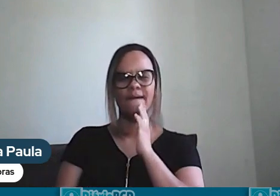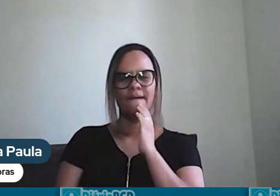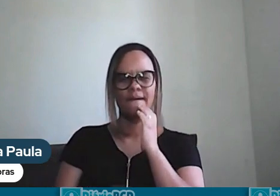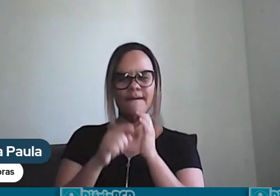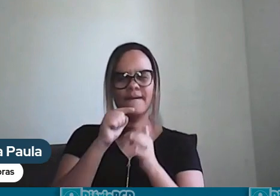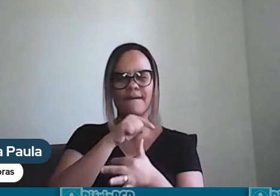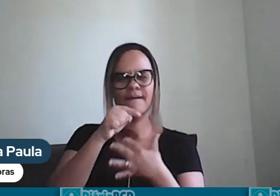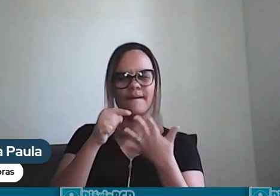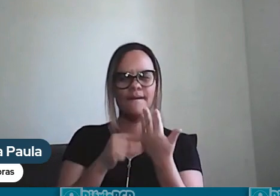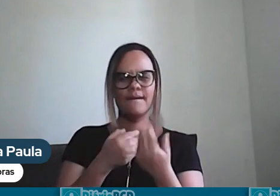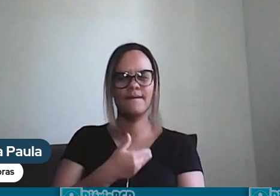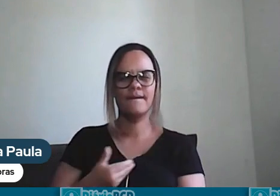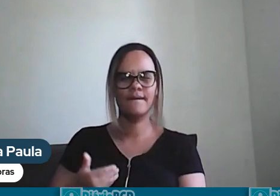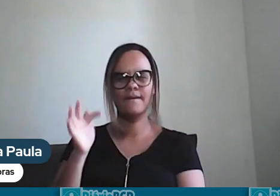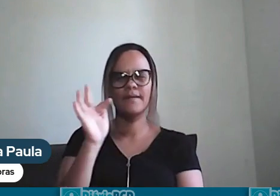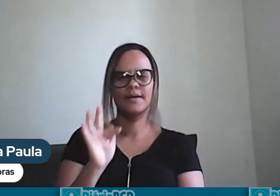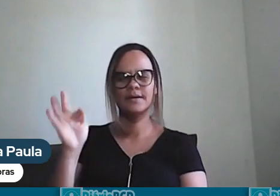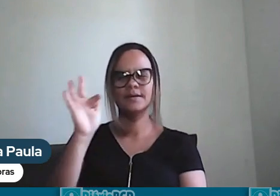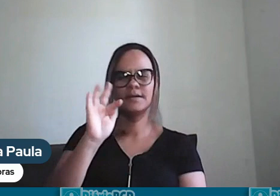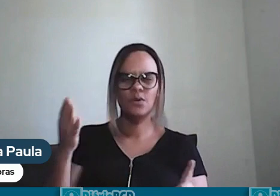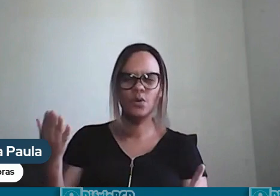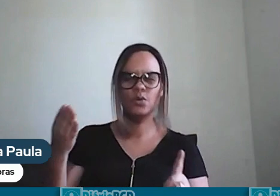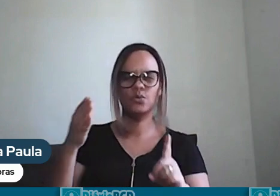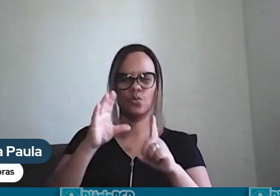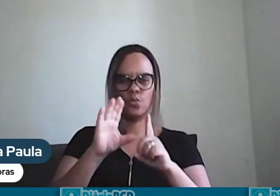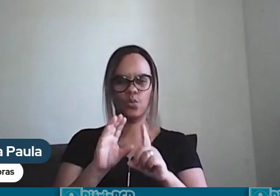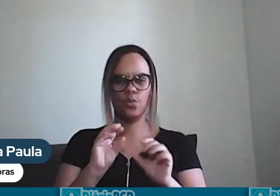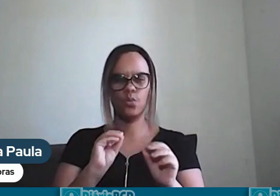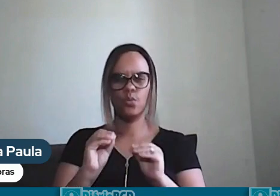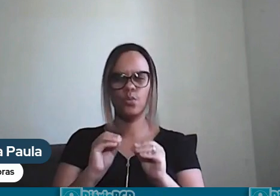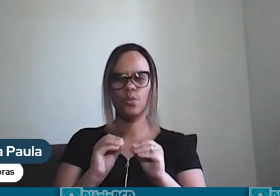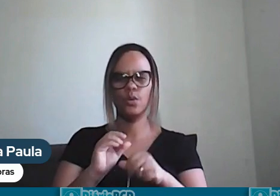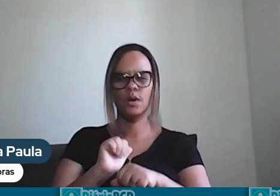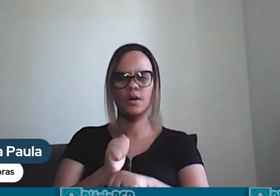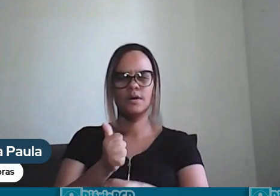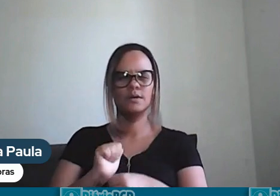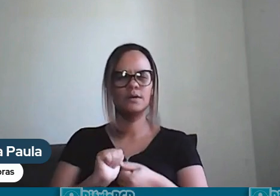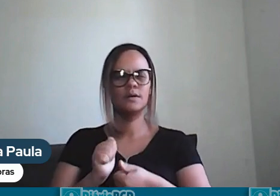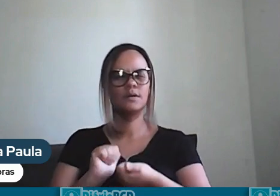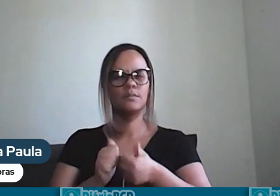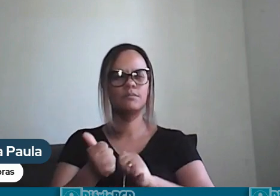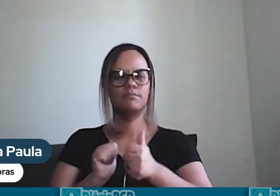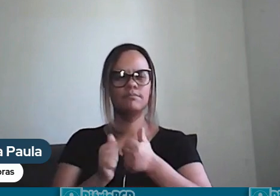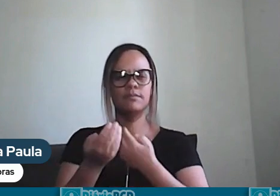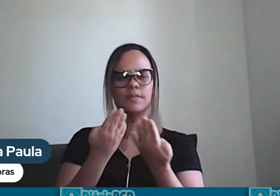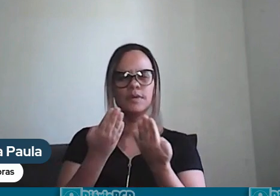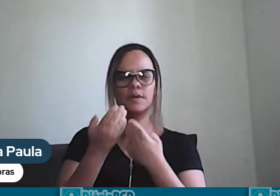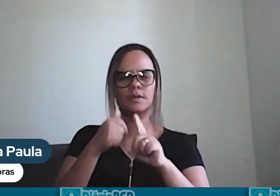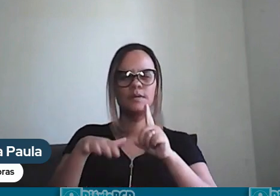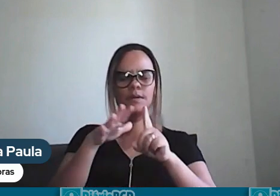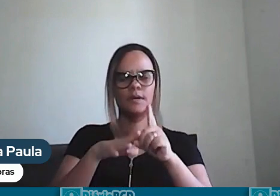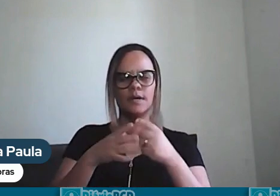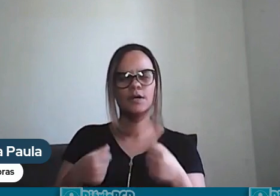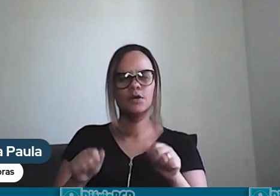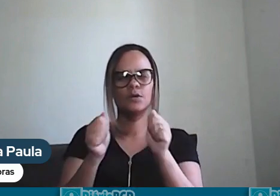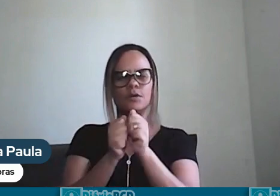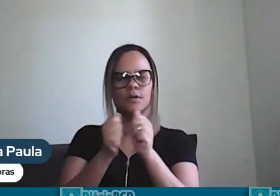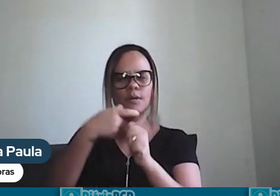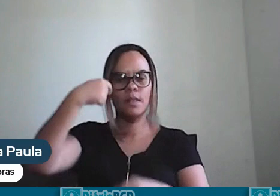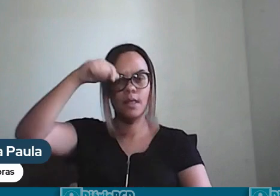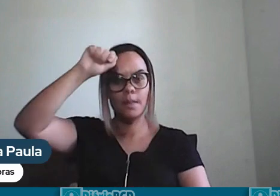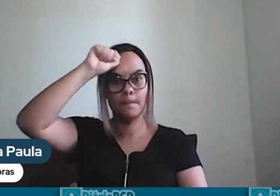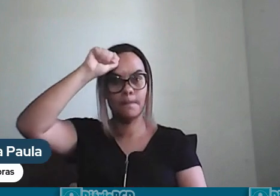do governo federal para a implementação da avaliação biopsicossocial. Com a gente, a Ana Paula Navarrete